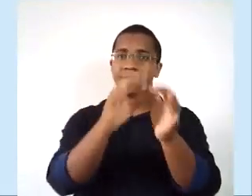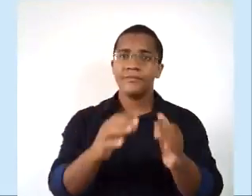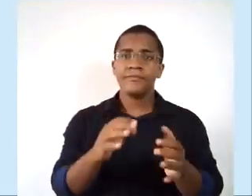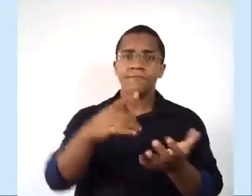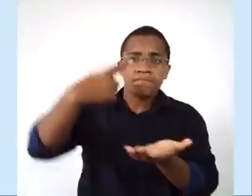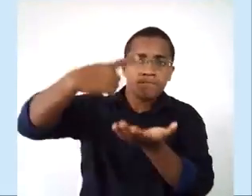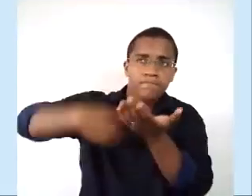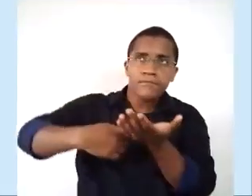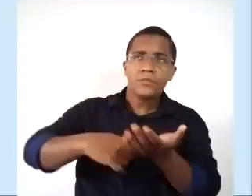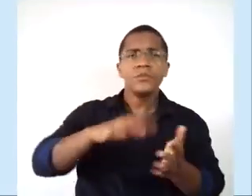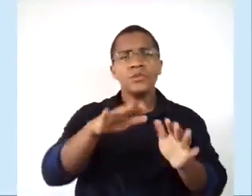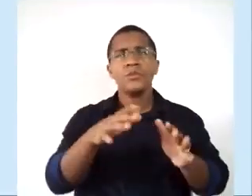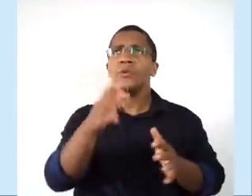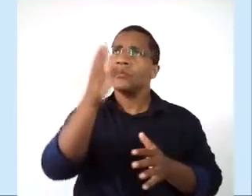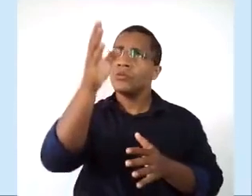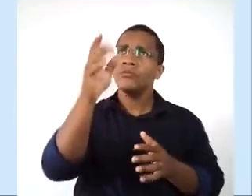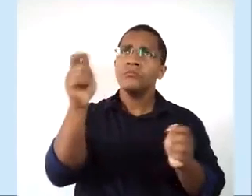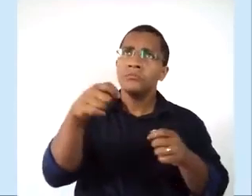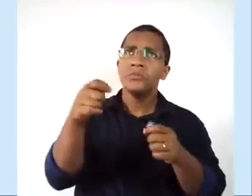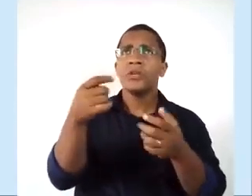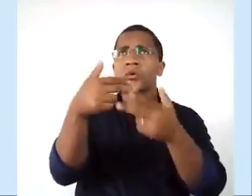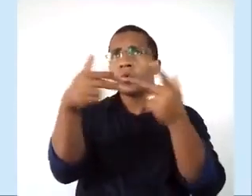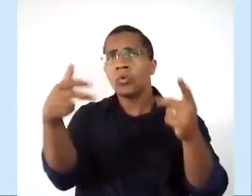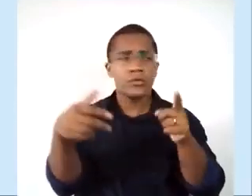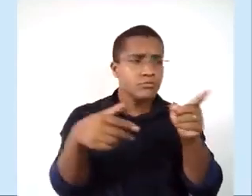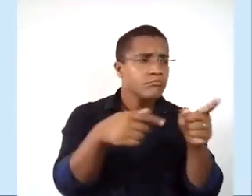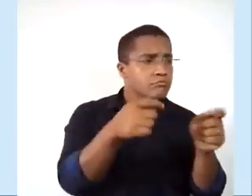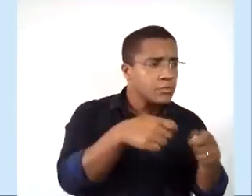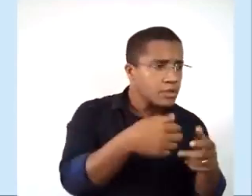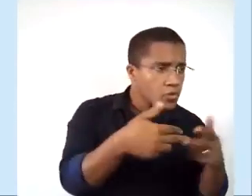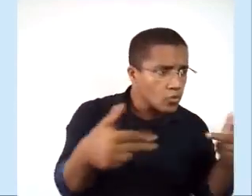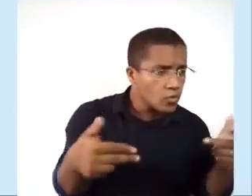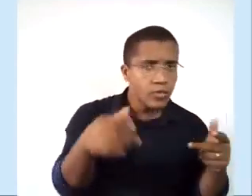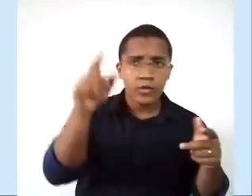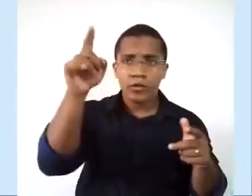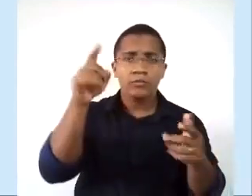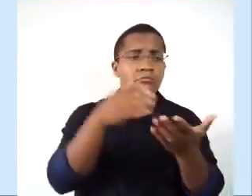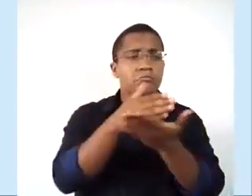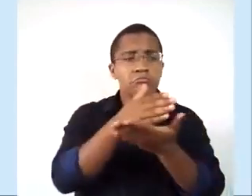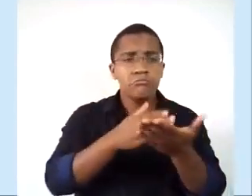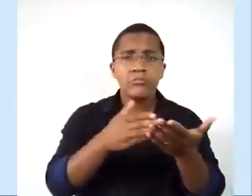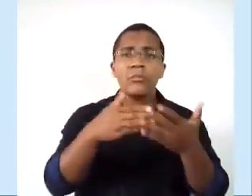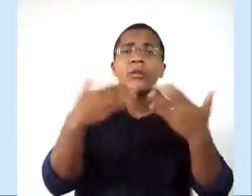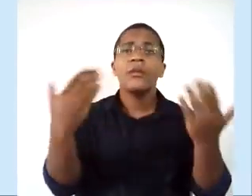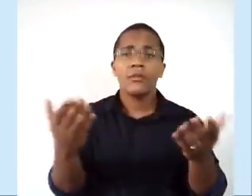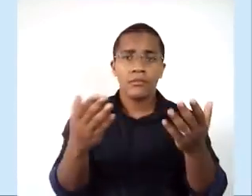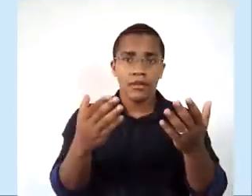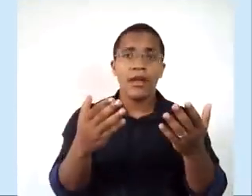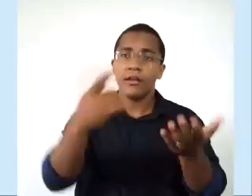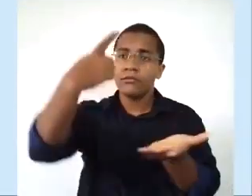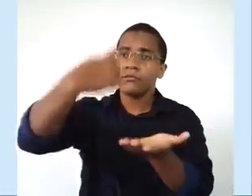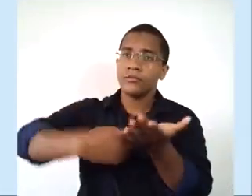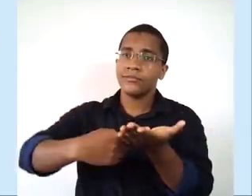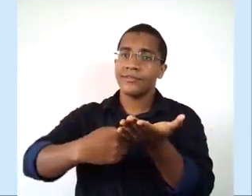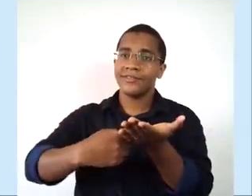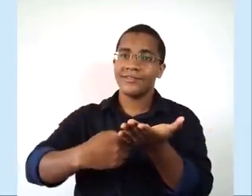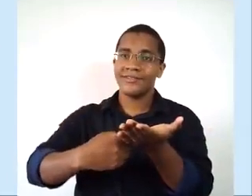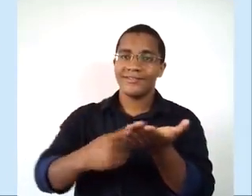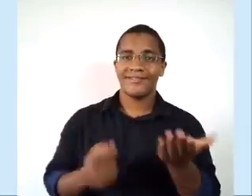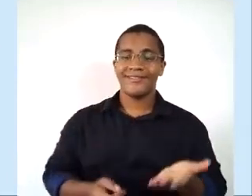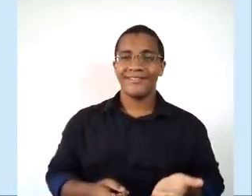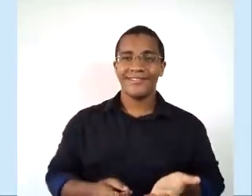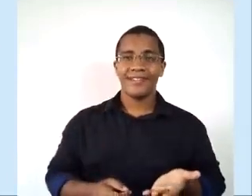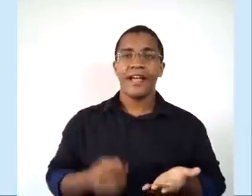fazer um acordo aqui entre vocês duas, tu faz isso, tu faz aquilo, vocês dividem um território, dá tudo certo. E aí, começou aí